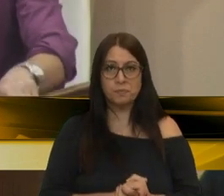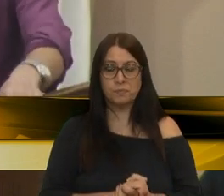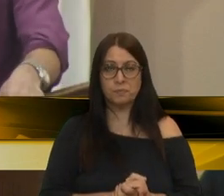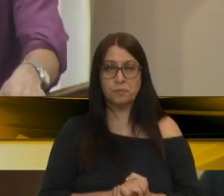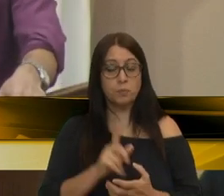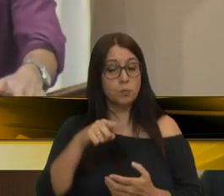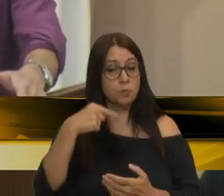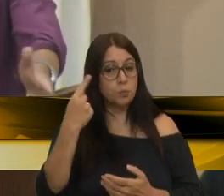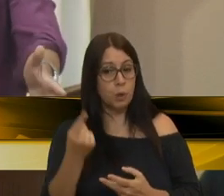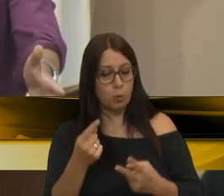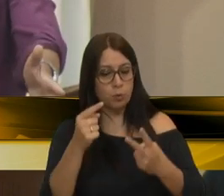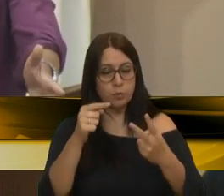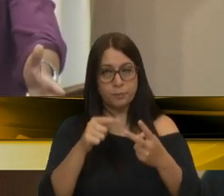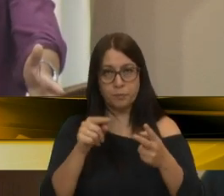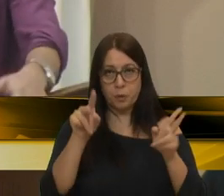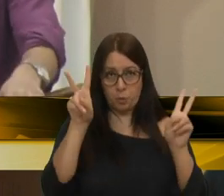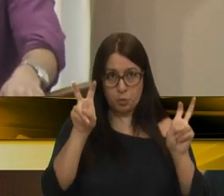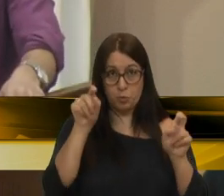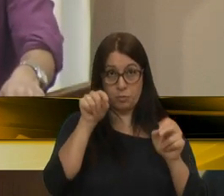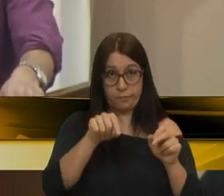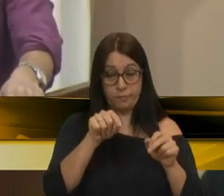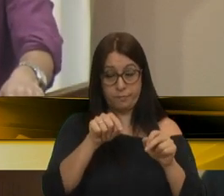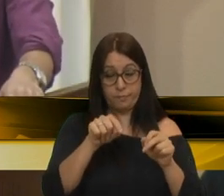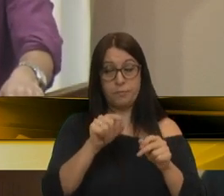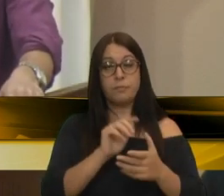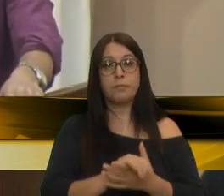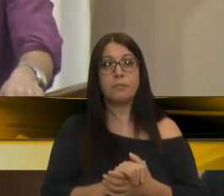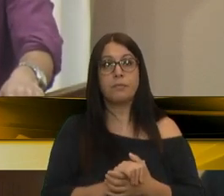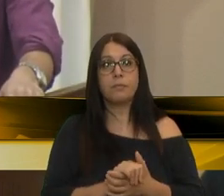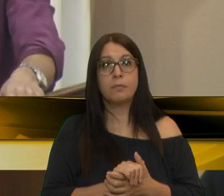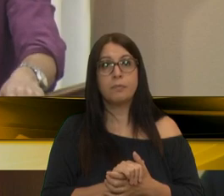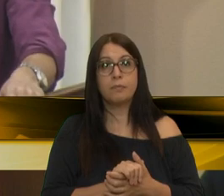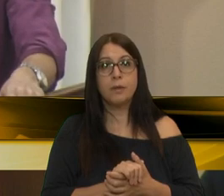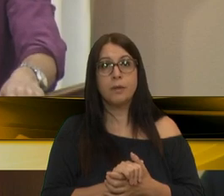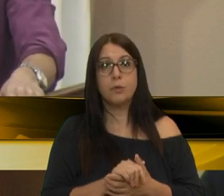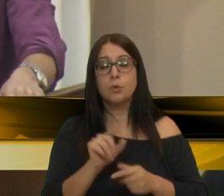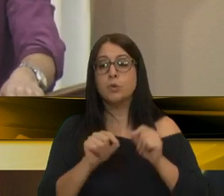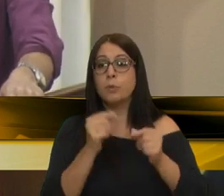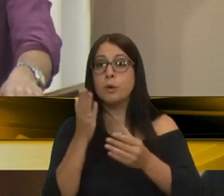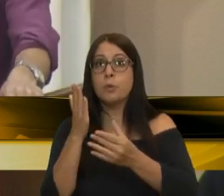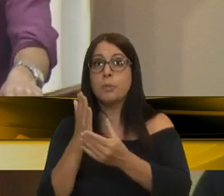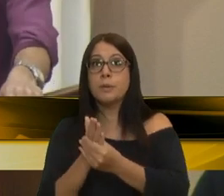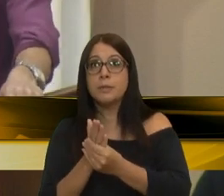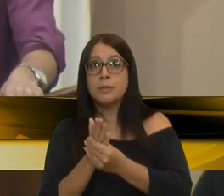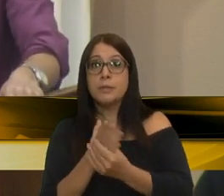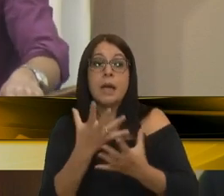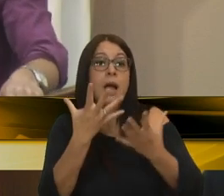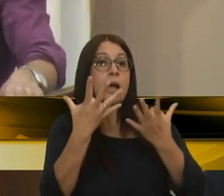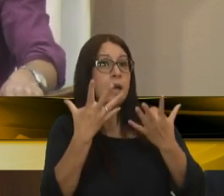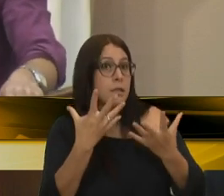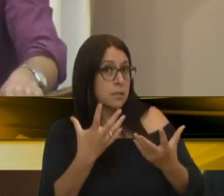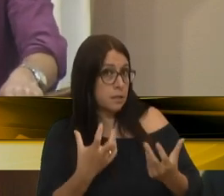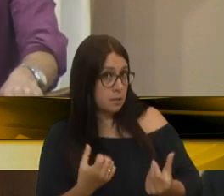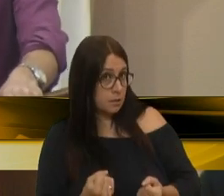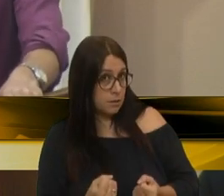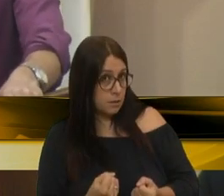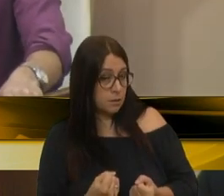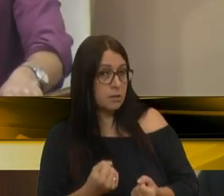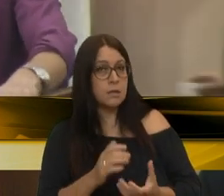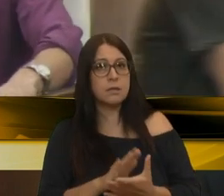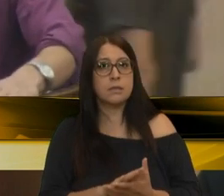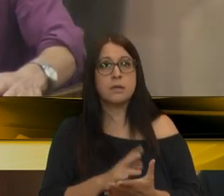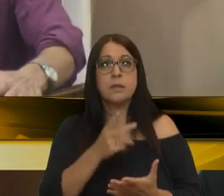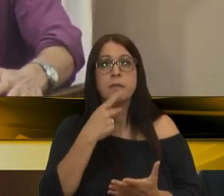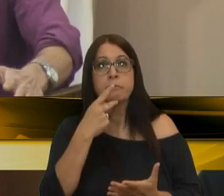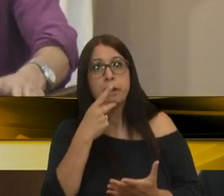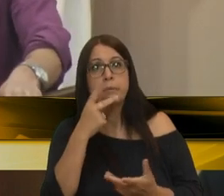O outro assunto que hoje vem à tona, que é o processo de acolhimento, muita gente